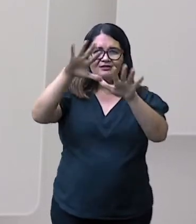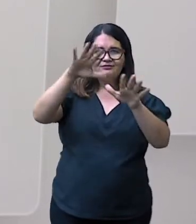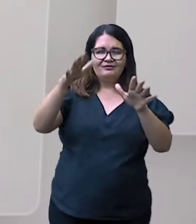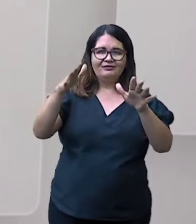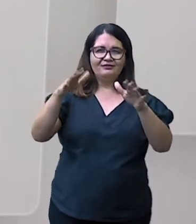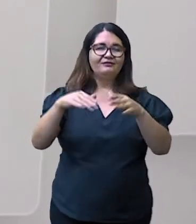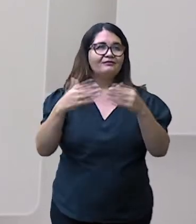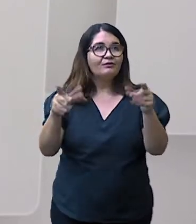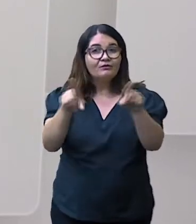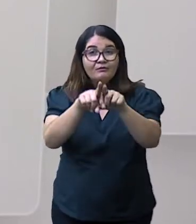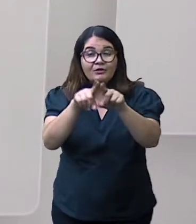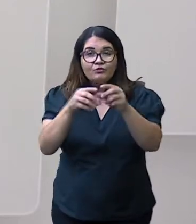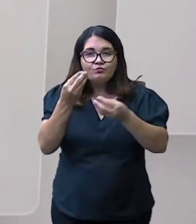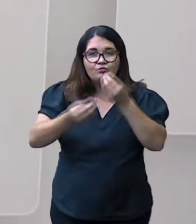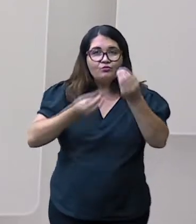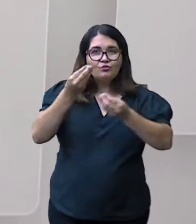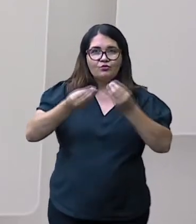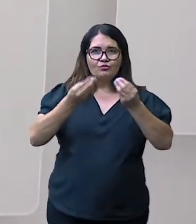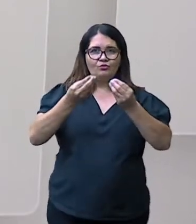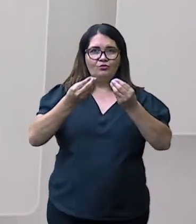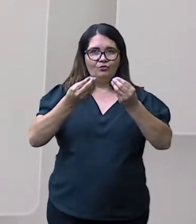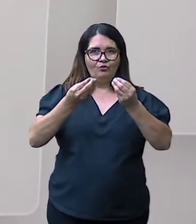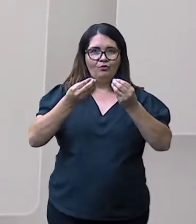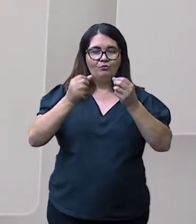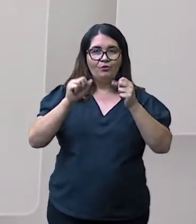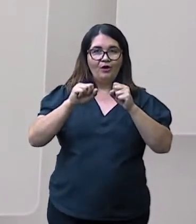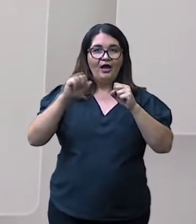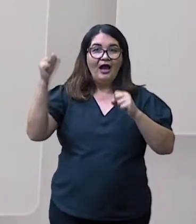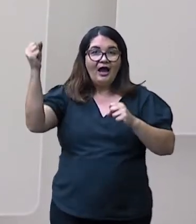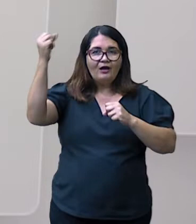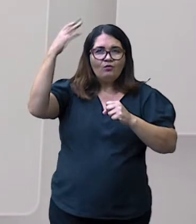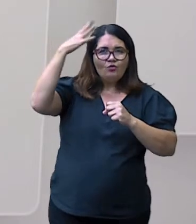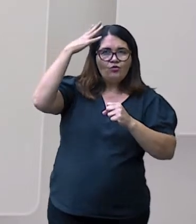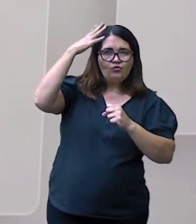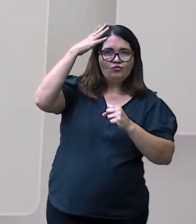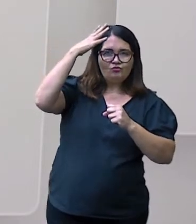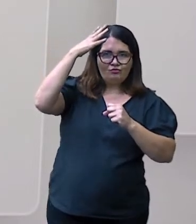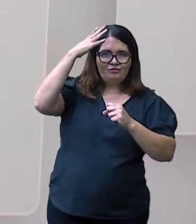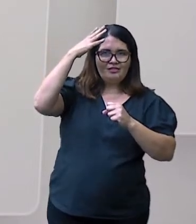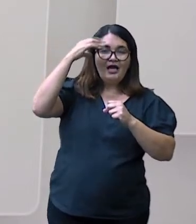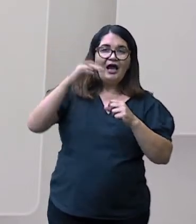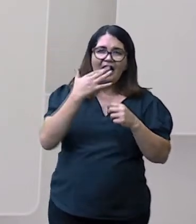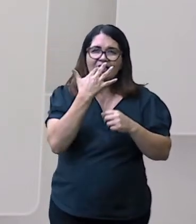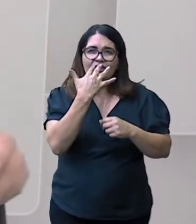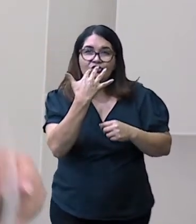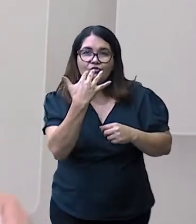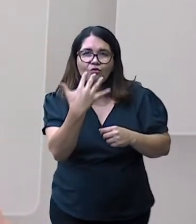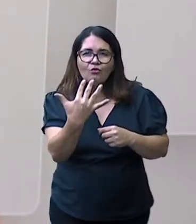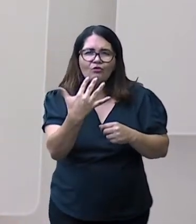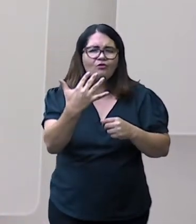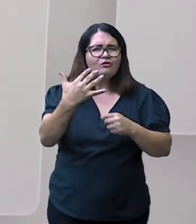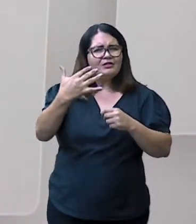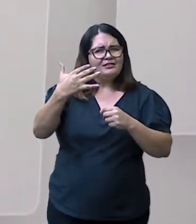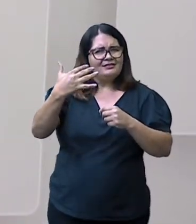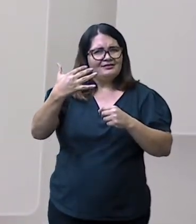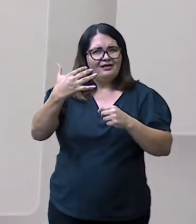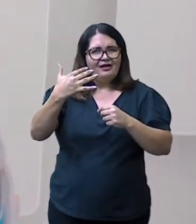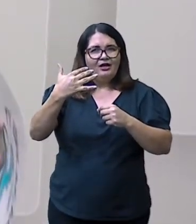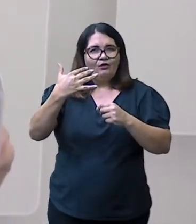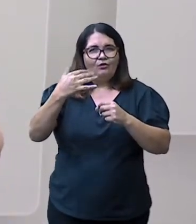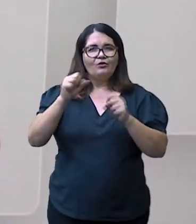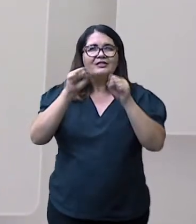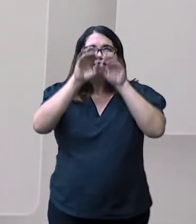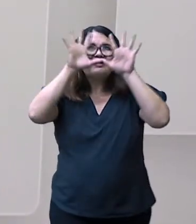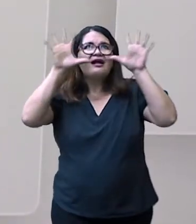muita luz. A luz, ela está presente constantemente. Você está pintando flores,